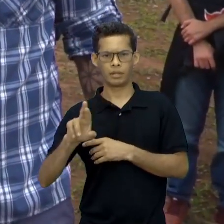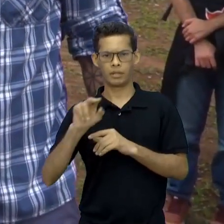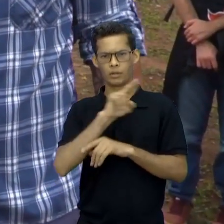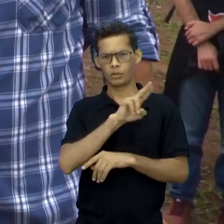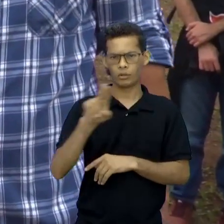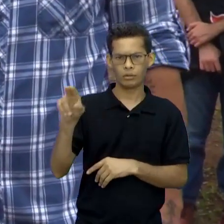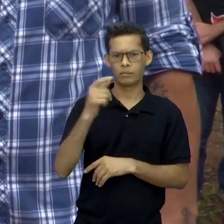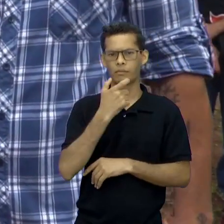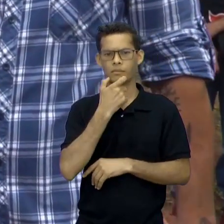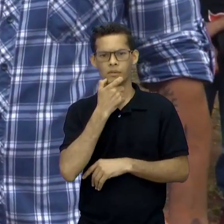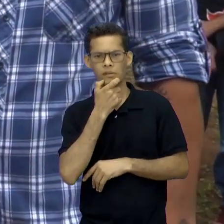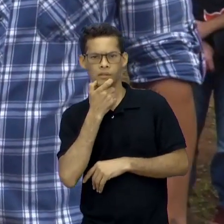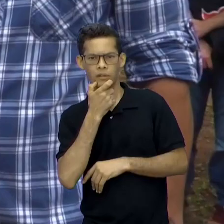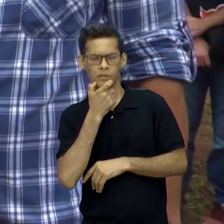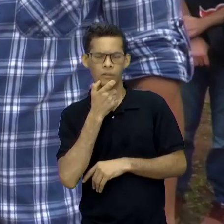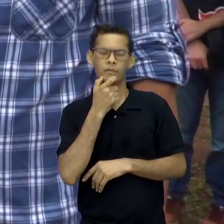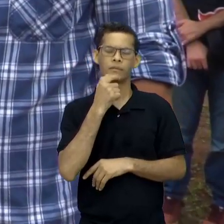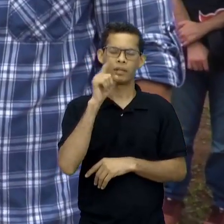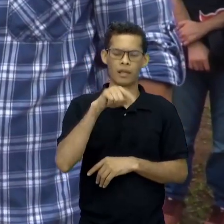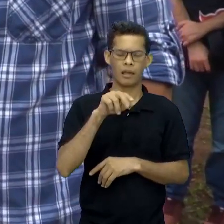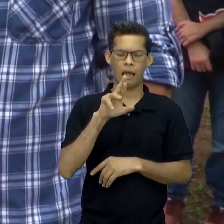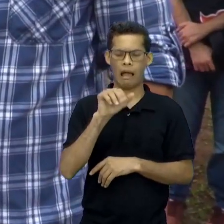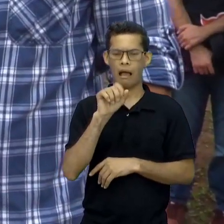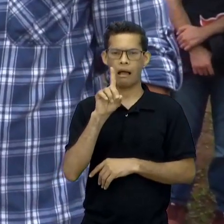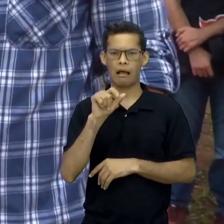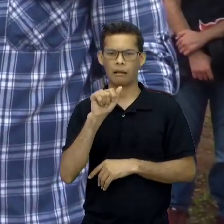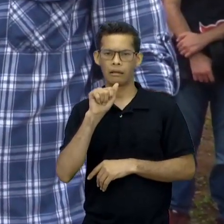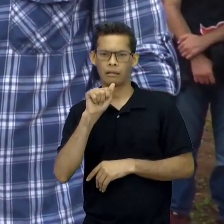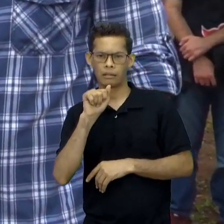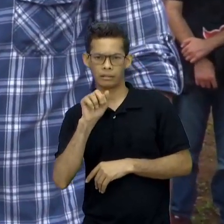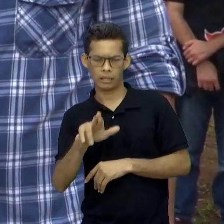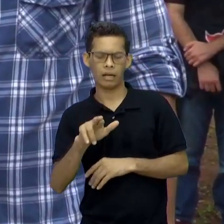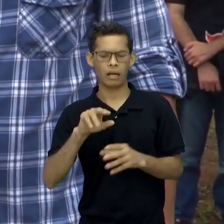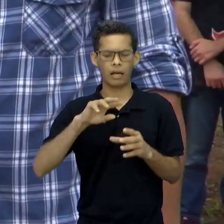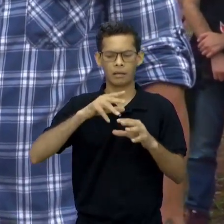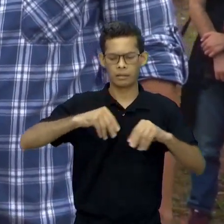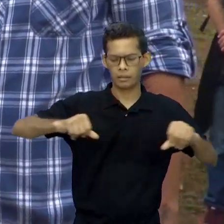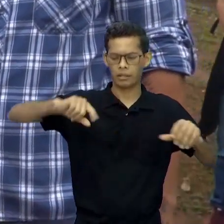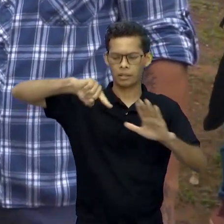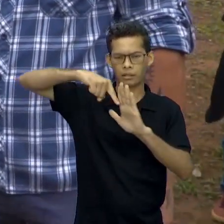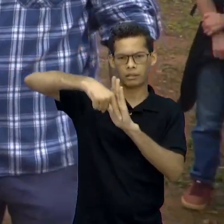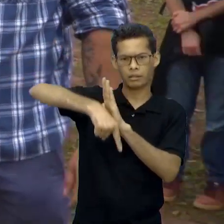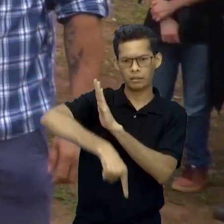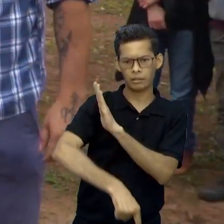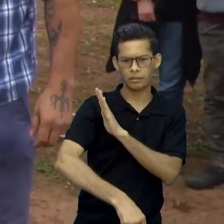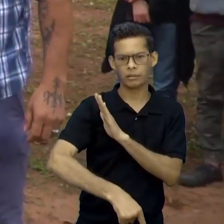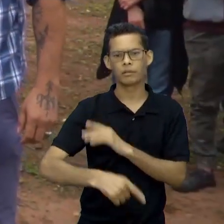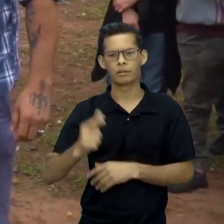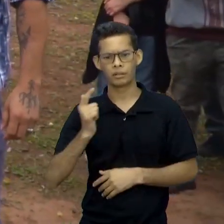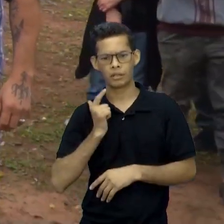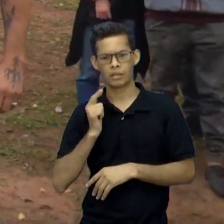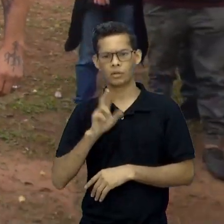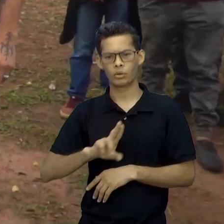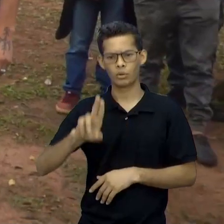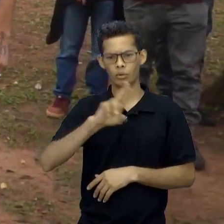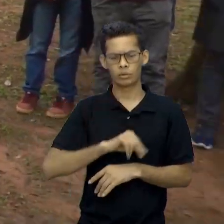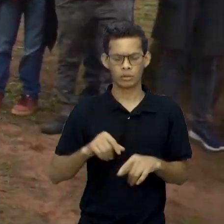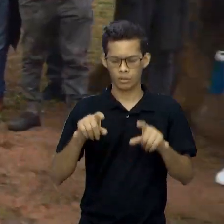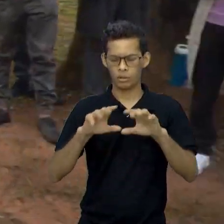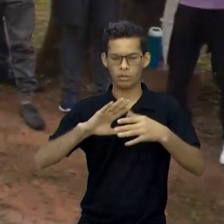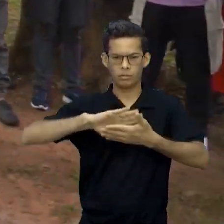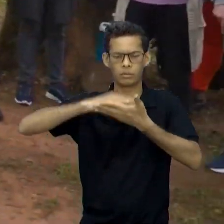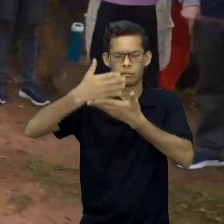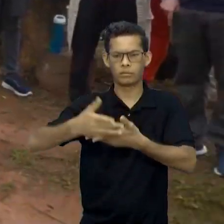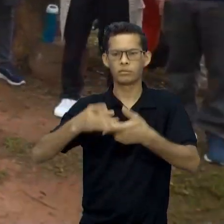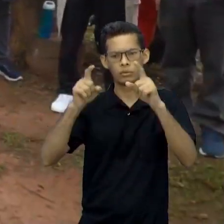ou a tradução livre, radar de penetração no solo. O equipamento ele consiste de um computador que conecta a uma